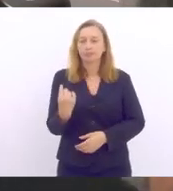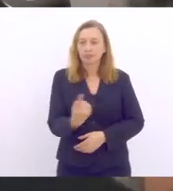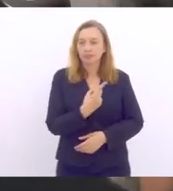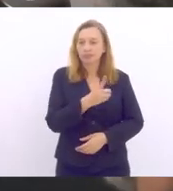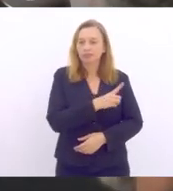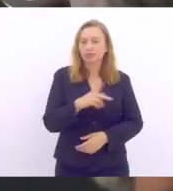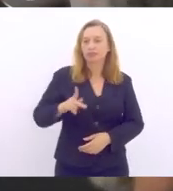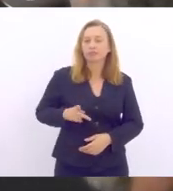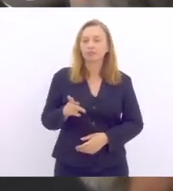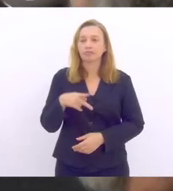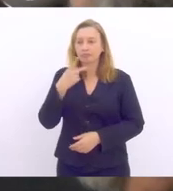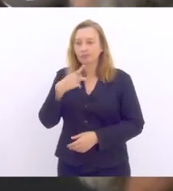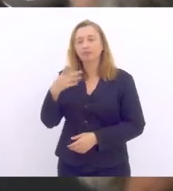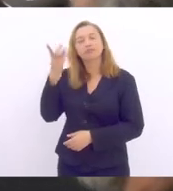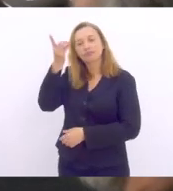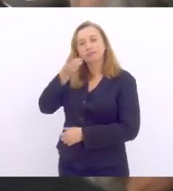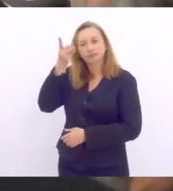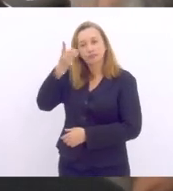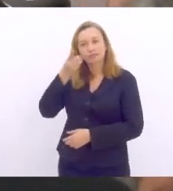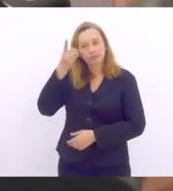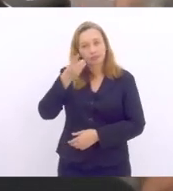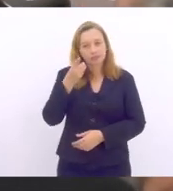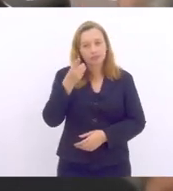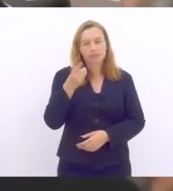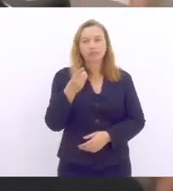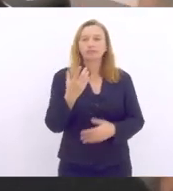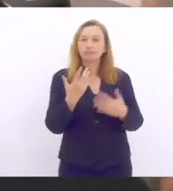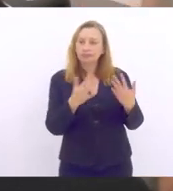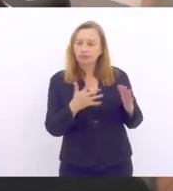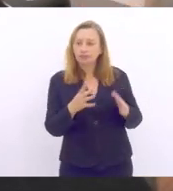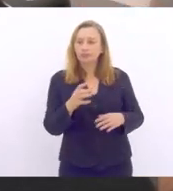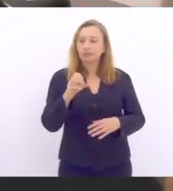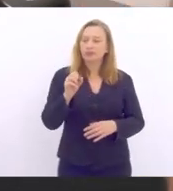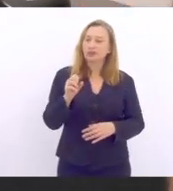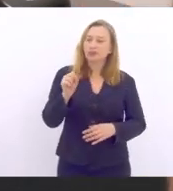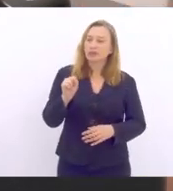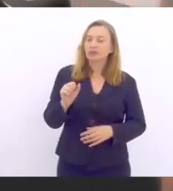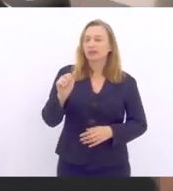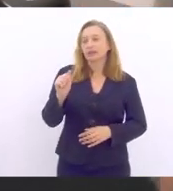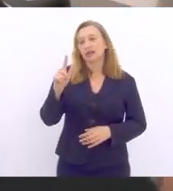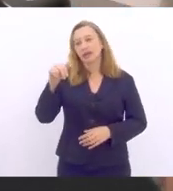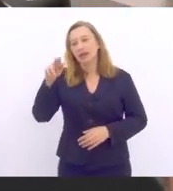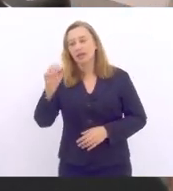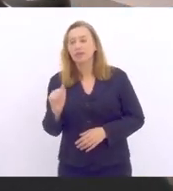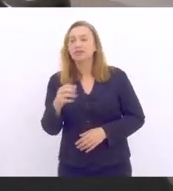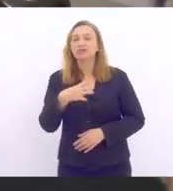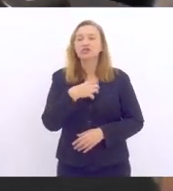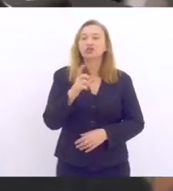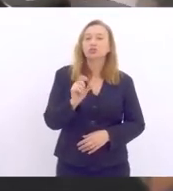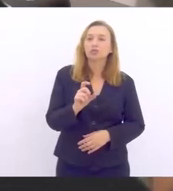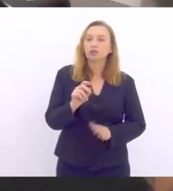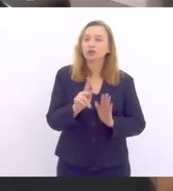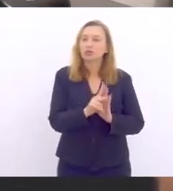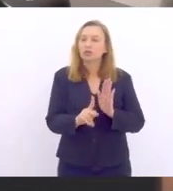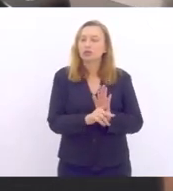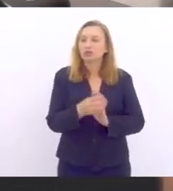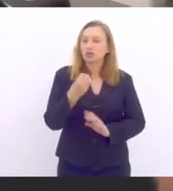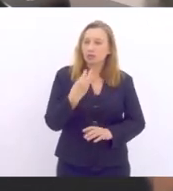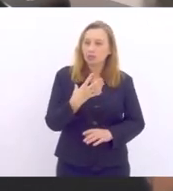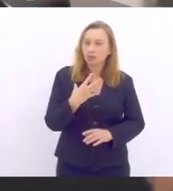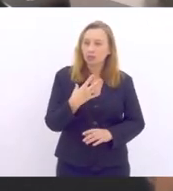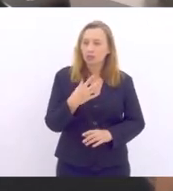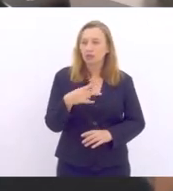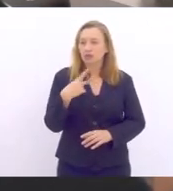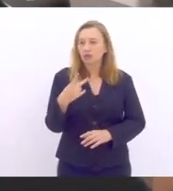para o deputado, cumprimento também o deputado que eu não cumprimentei, com o Nelson Lema, no sentido de que o projeto é meritório quando ele fala de